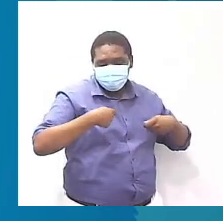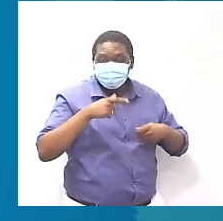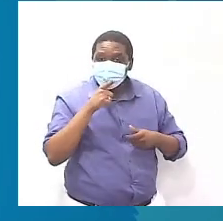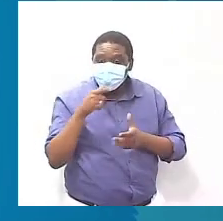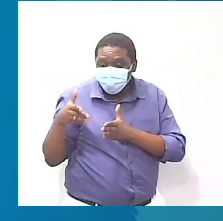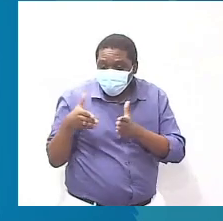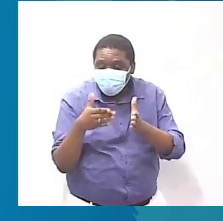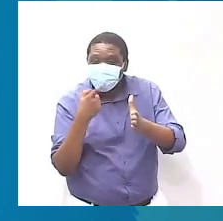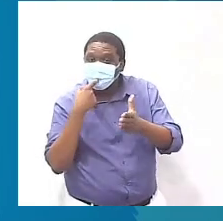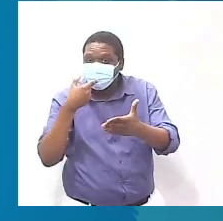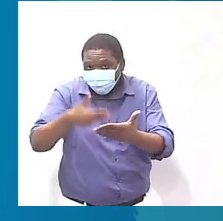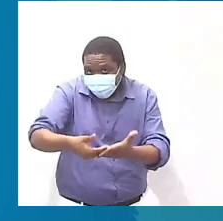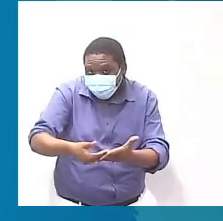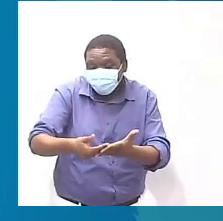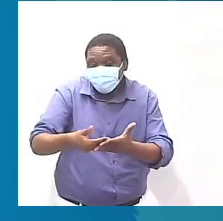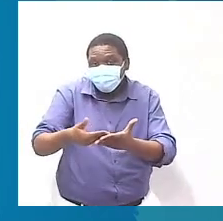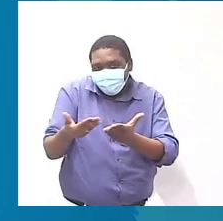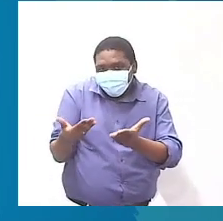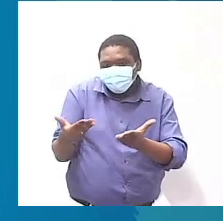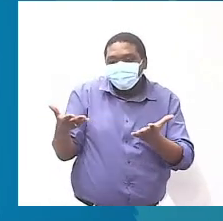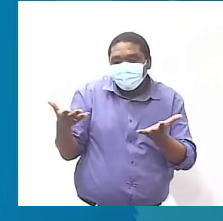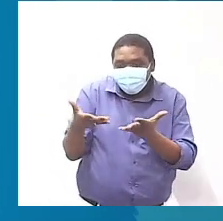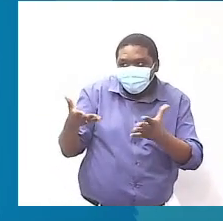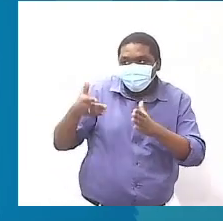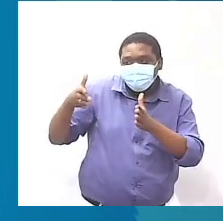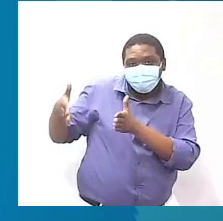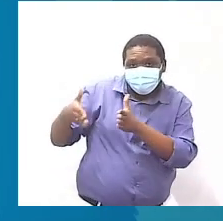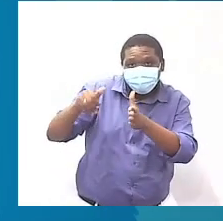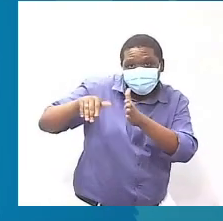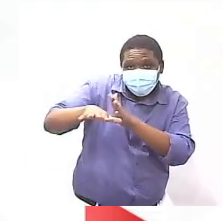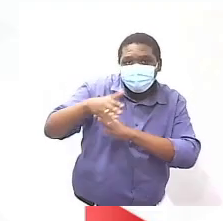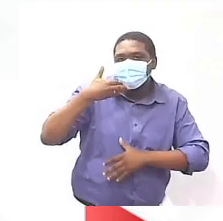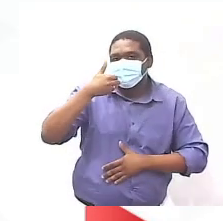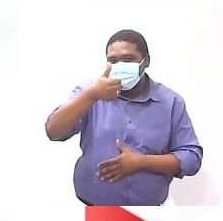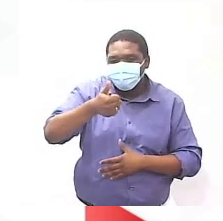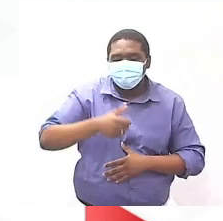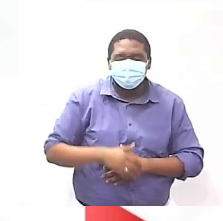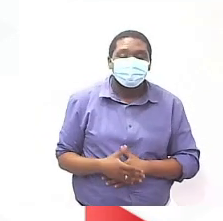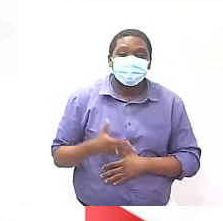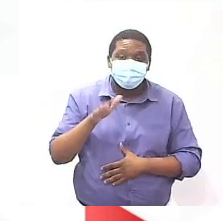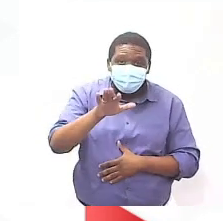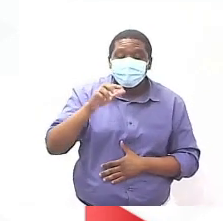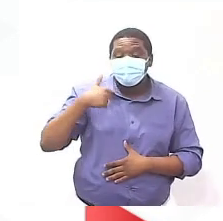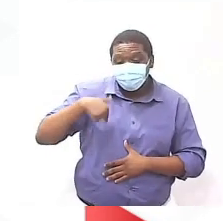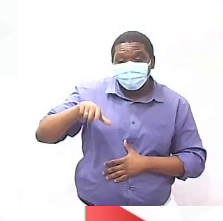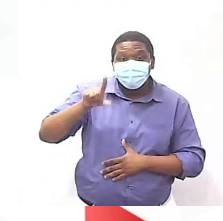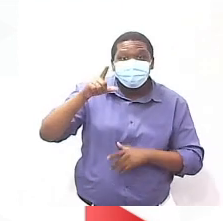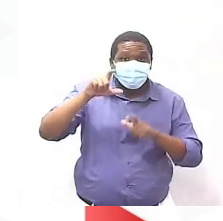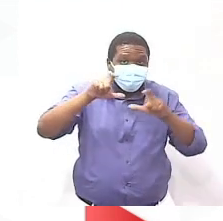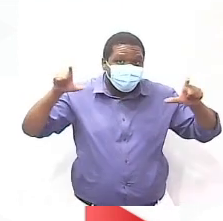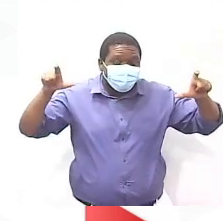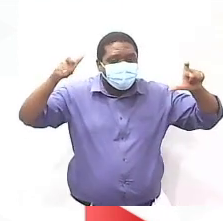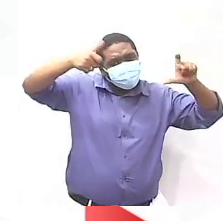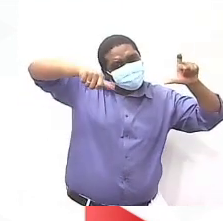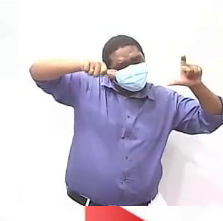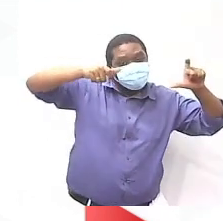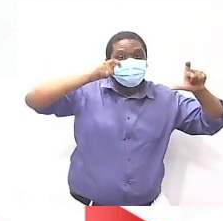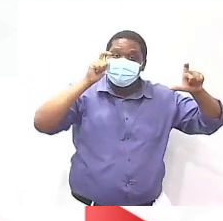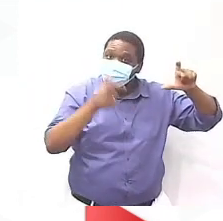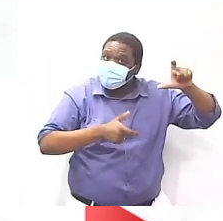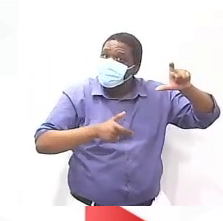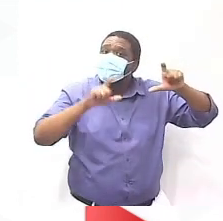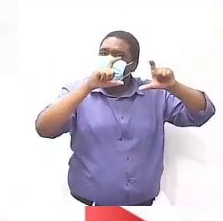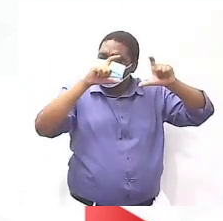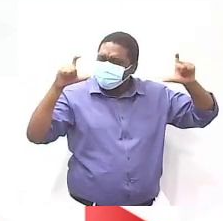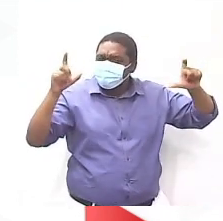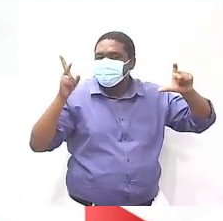mais próxima e agora com aqueduto ficou melhor ainda. Vou trazer para vocês uma tirinha crítica que eu acho bem interessante e